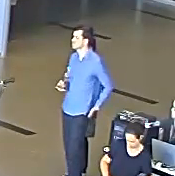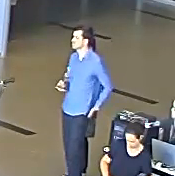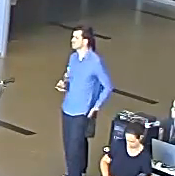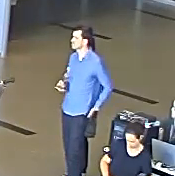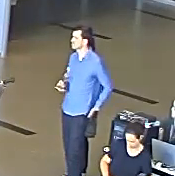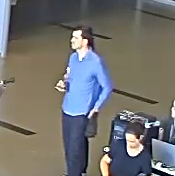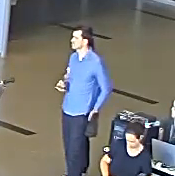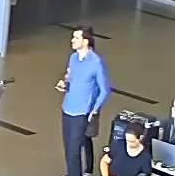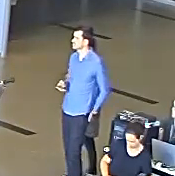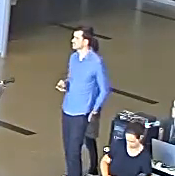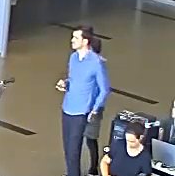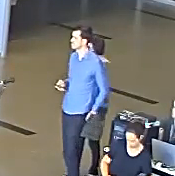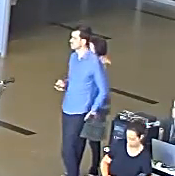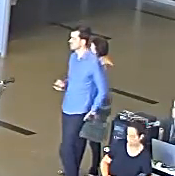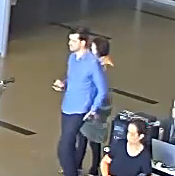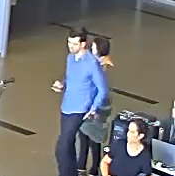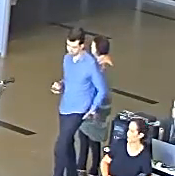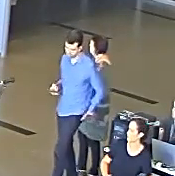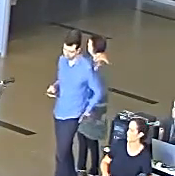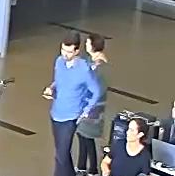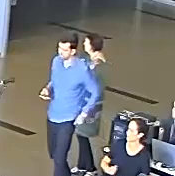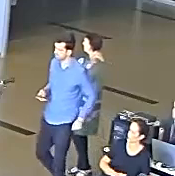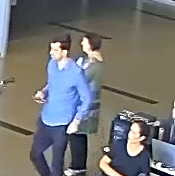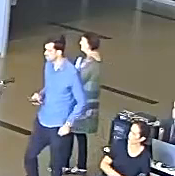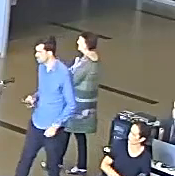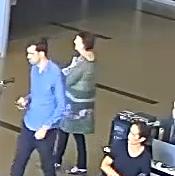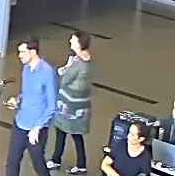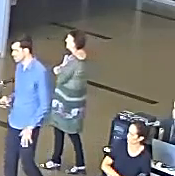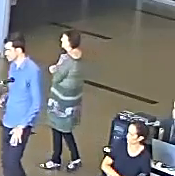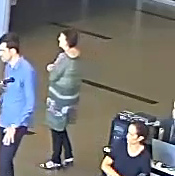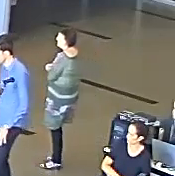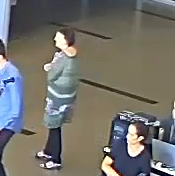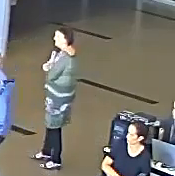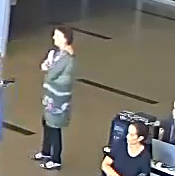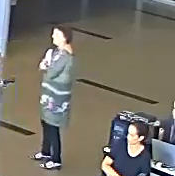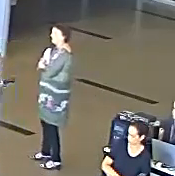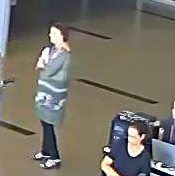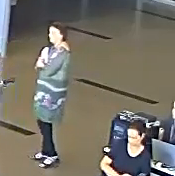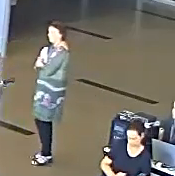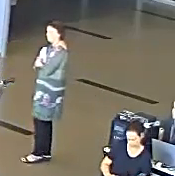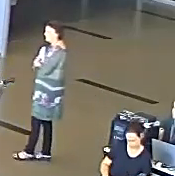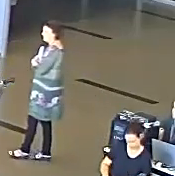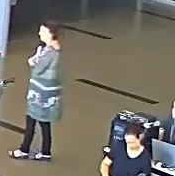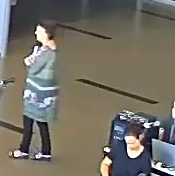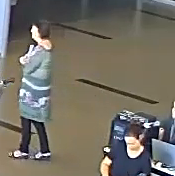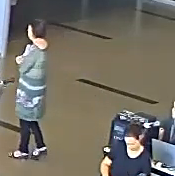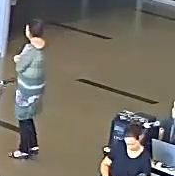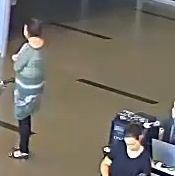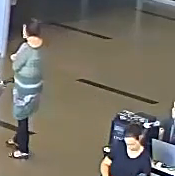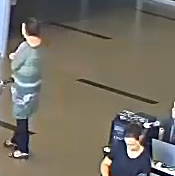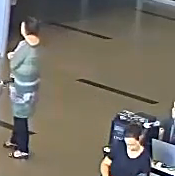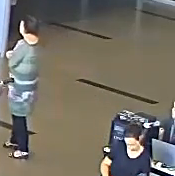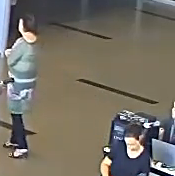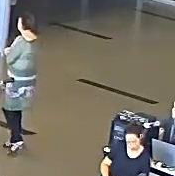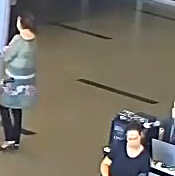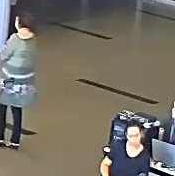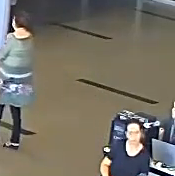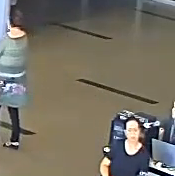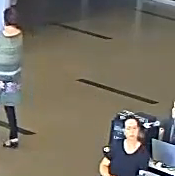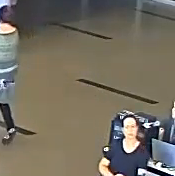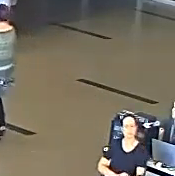trabalhos Muito bem quero aqui mais uma vez agradecer a presença de todos e dar continuidade ao trabalho